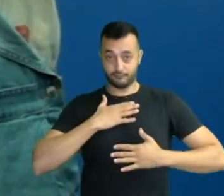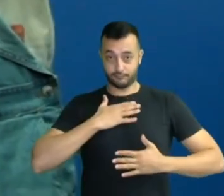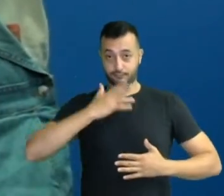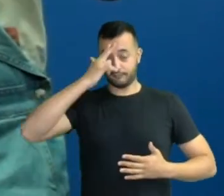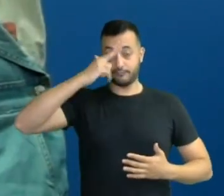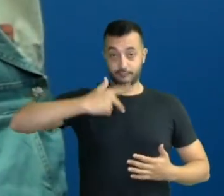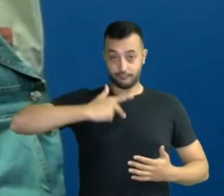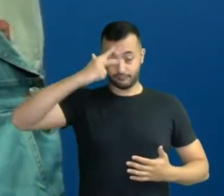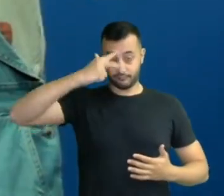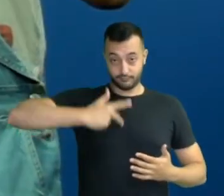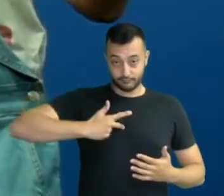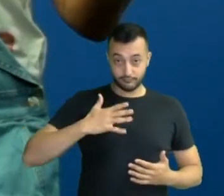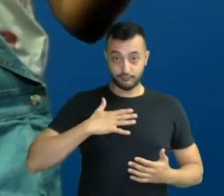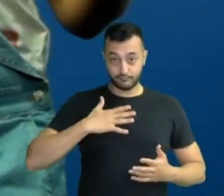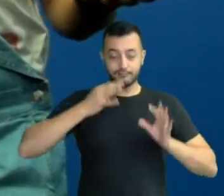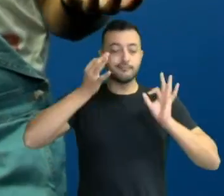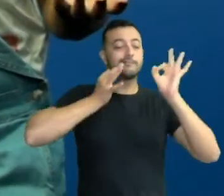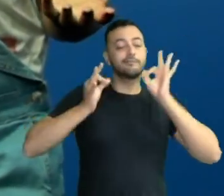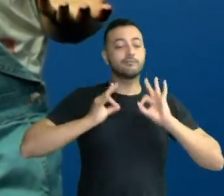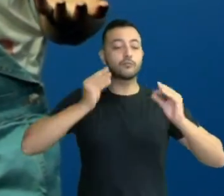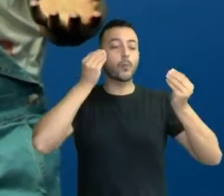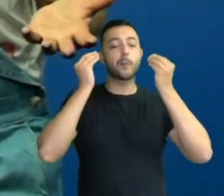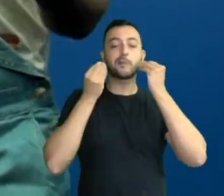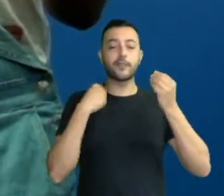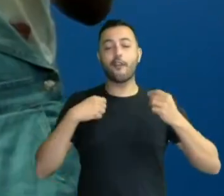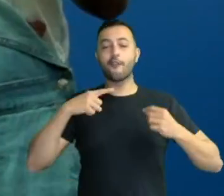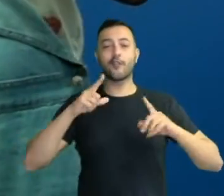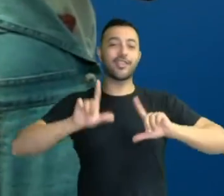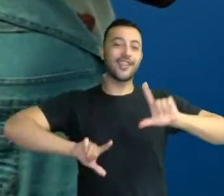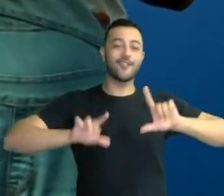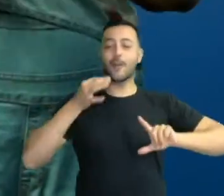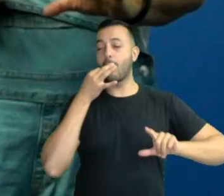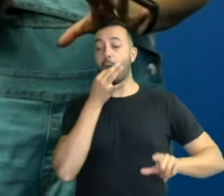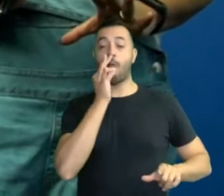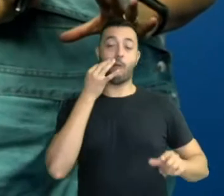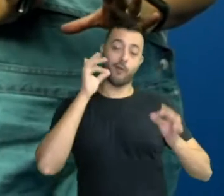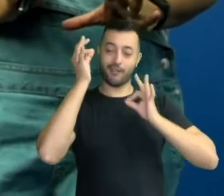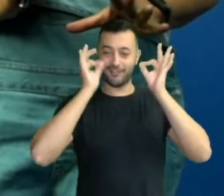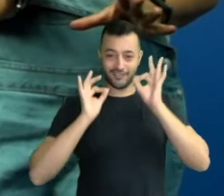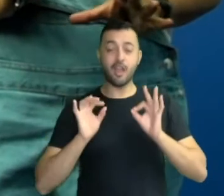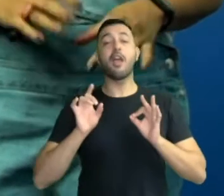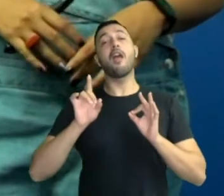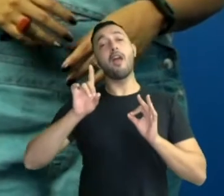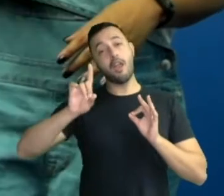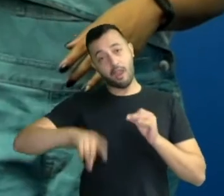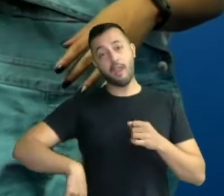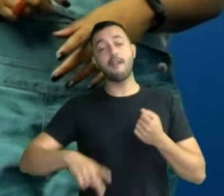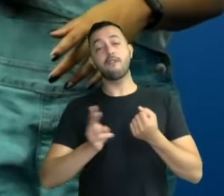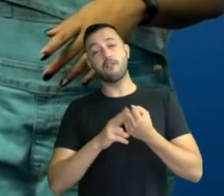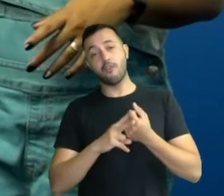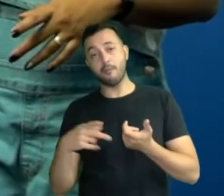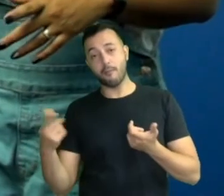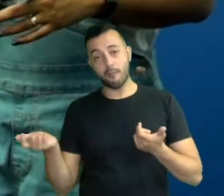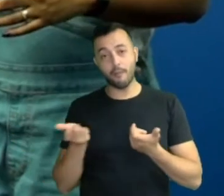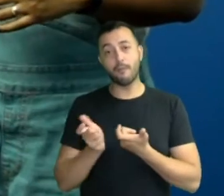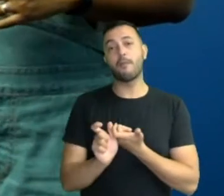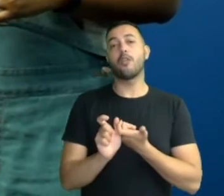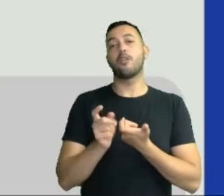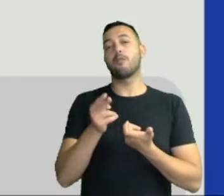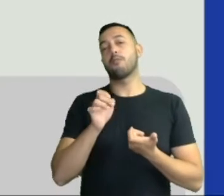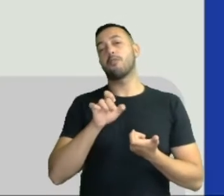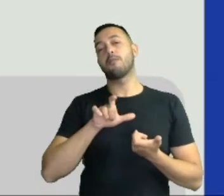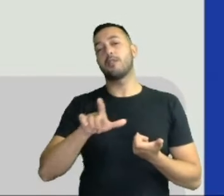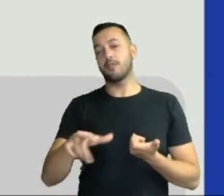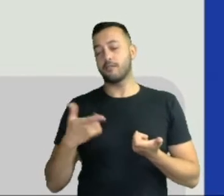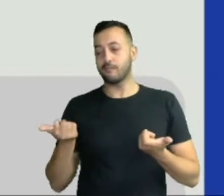né? Quando eu digo assim, eu vou me arrumar para gravar aula para a TV. Aí eu uso o verbo na forma pronominal. Ella se arregla el